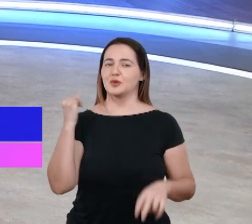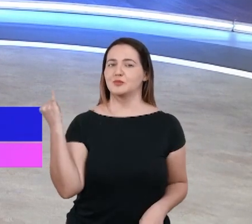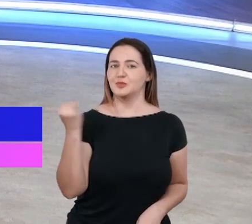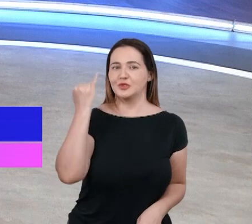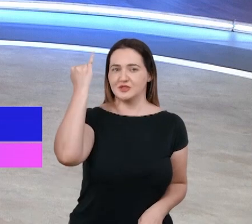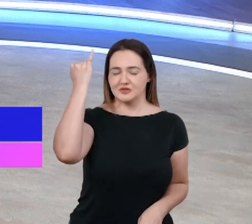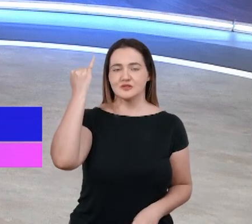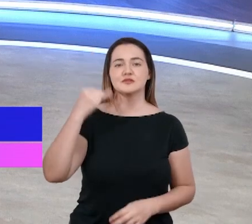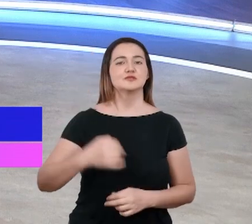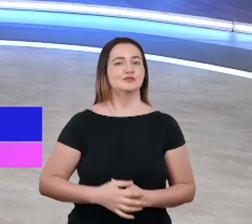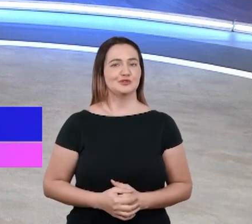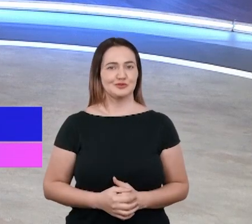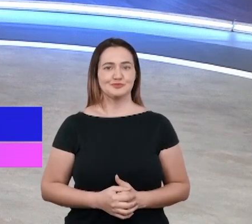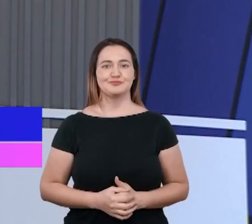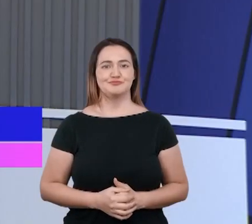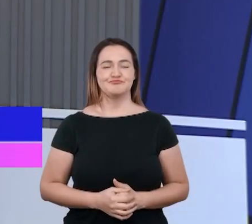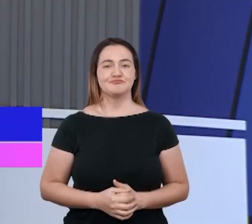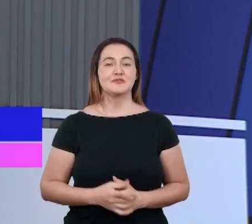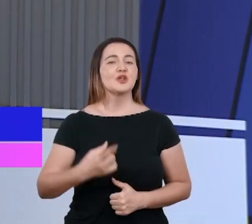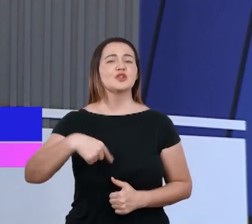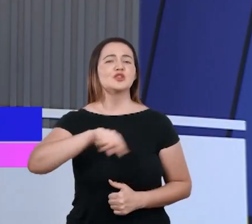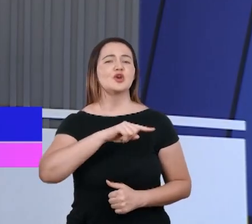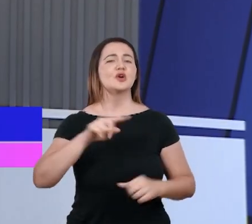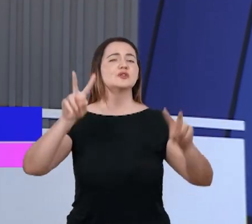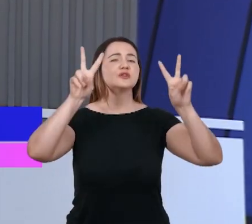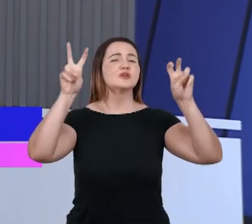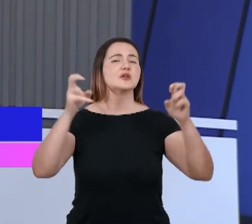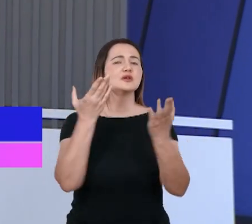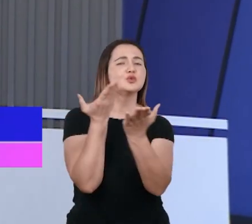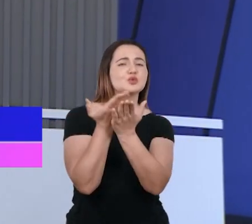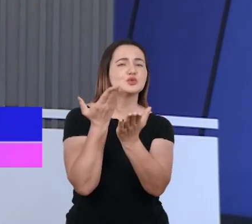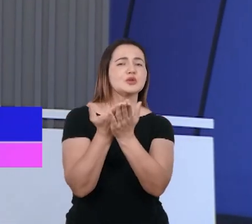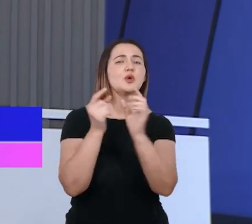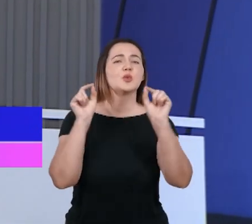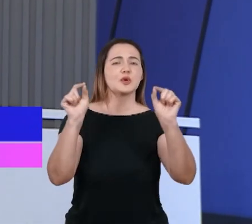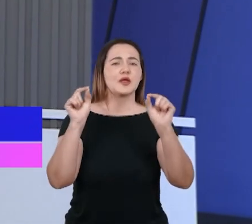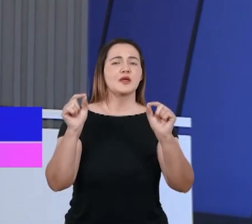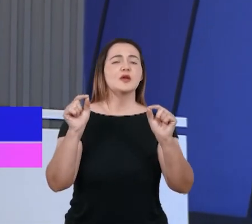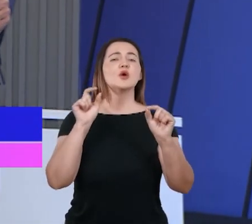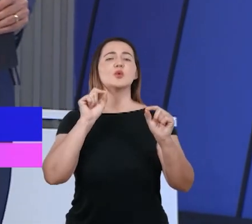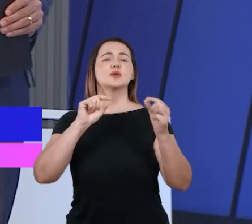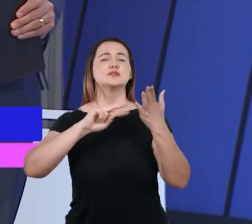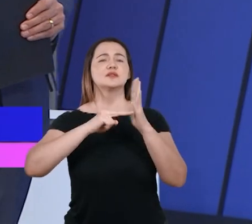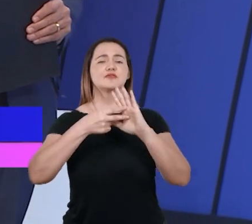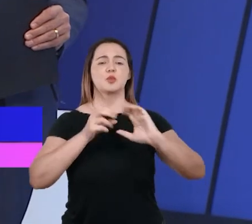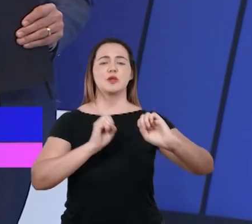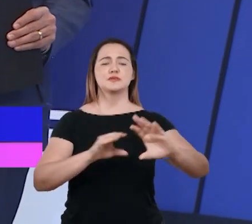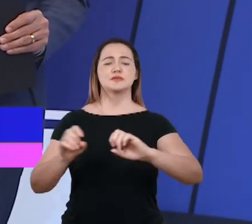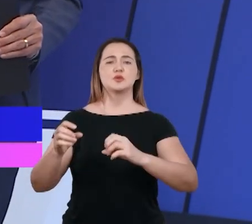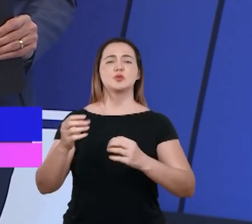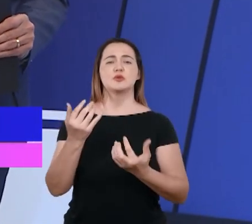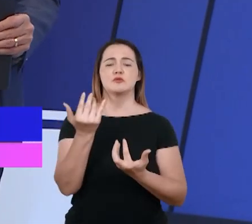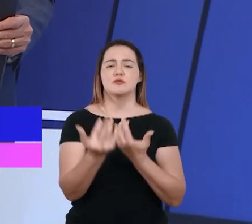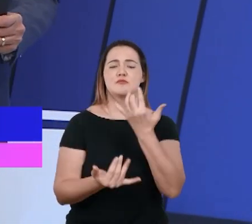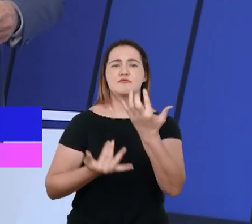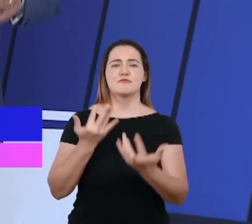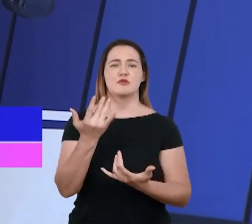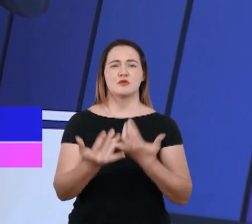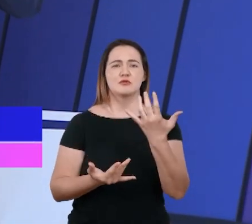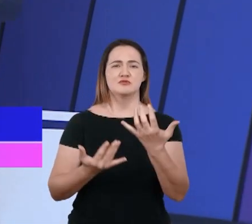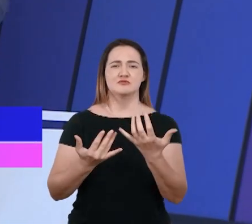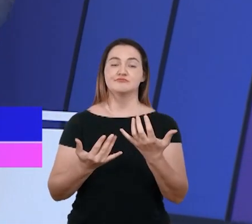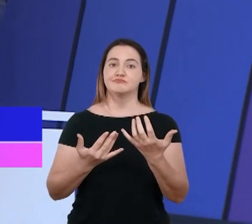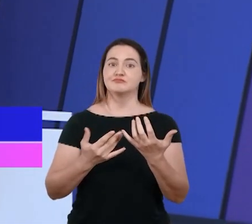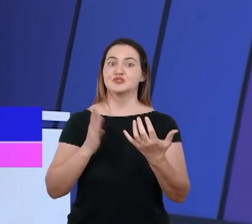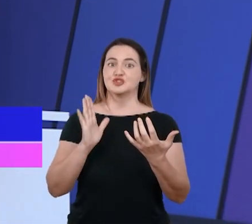está imperdível. Vamos falar sobre a teologia do inferno, parte 2. Então, no